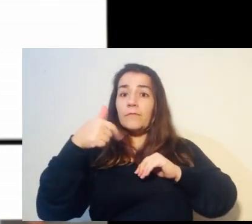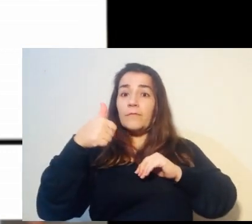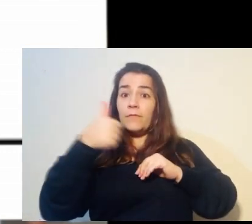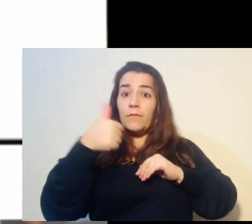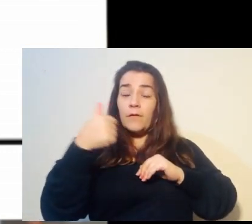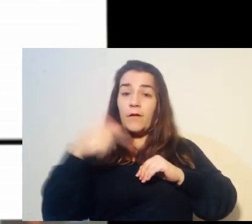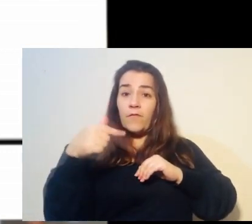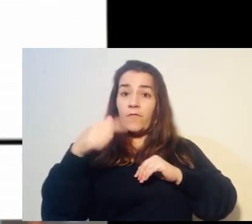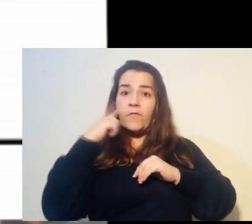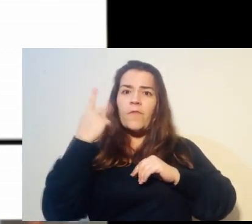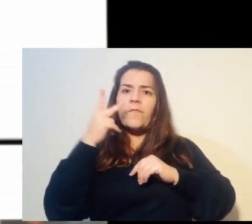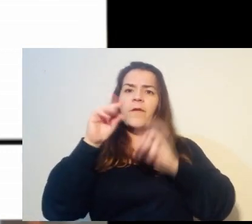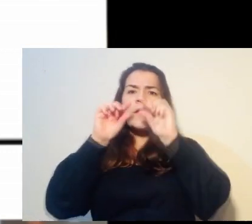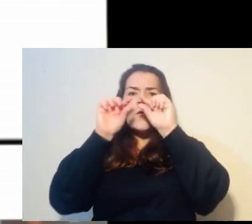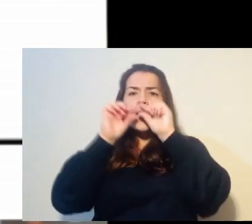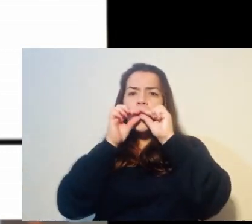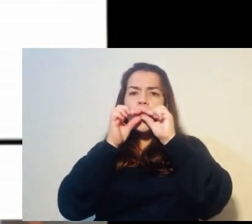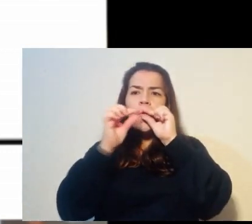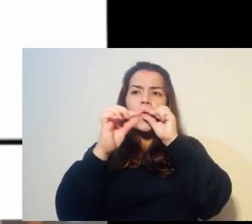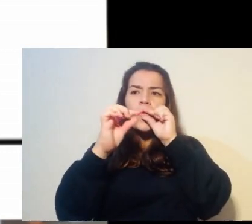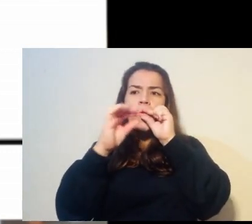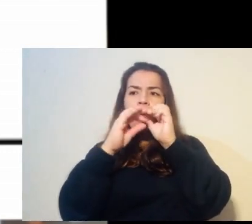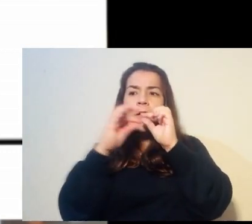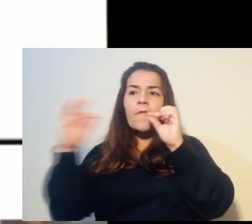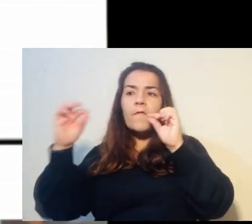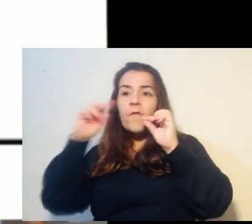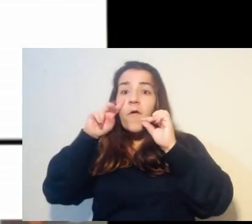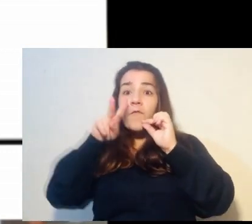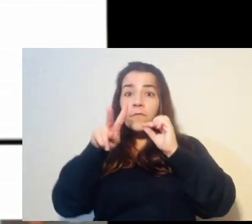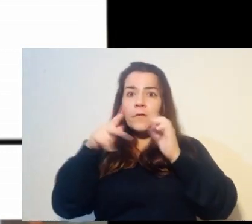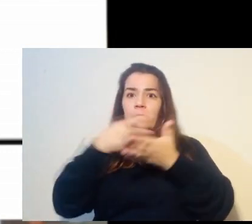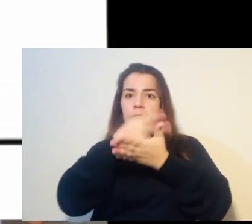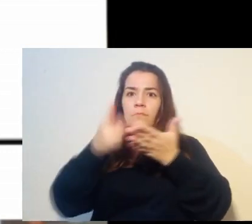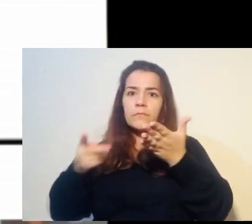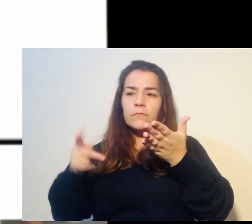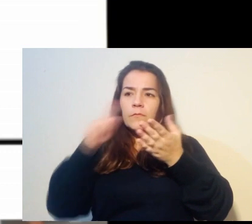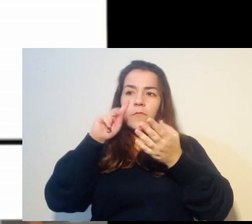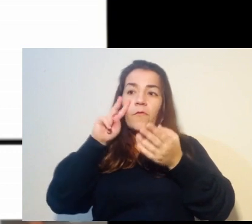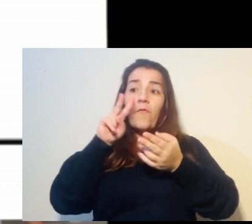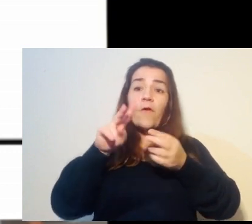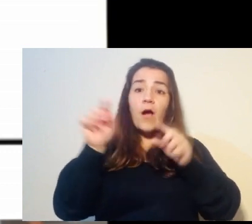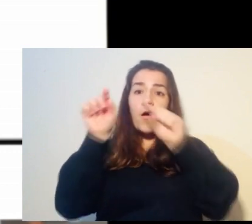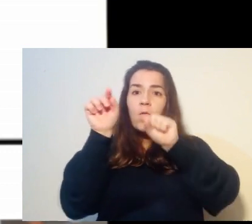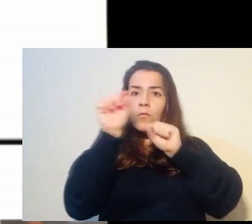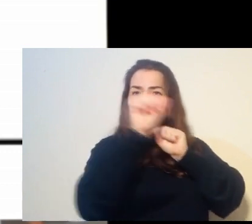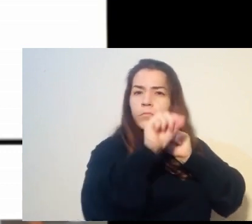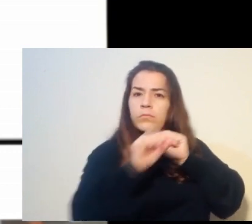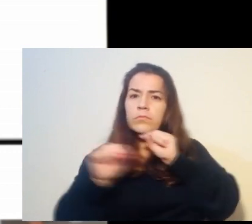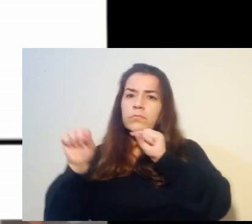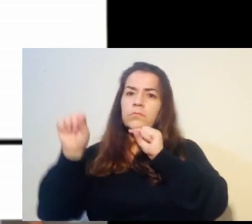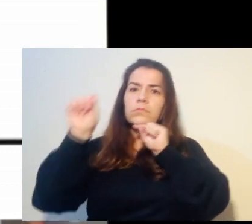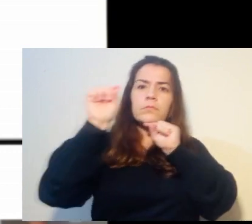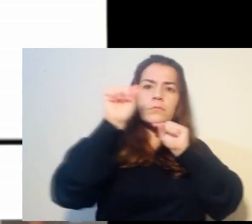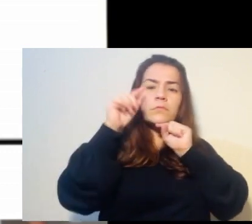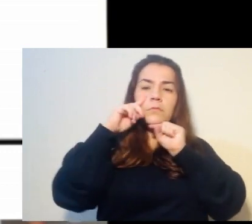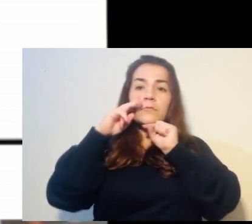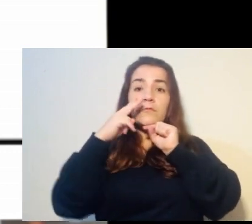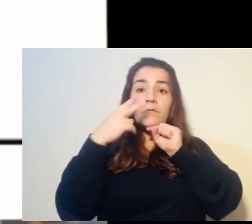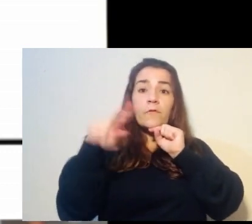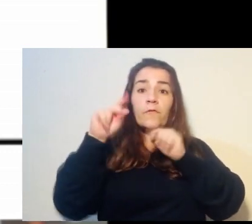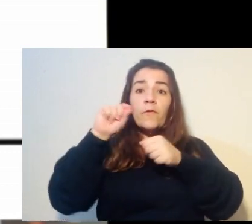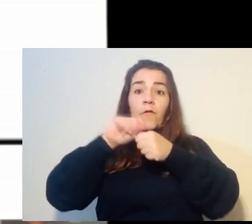Vocês podem ver a embocadura nela. Esse é o furo da embocadura, que é um furo ovalado que a gente vai